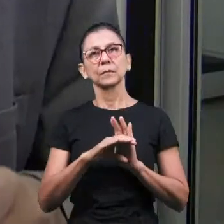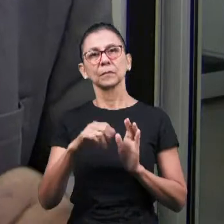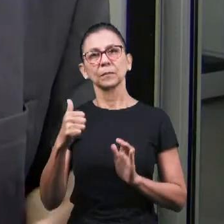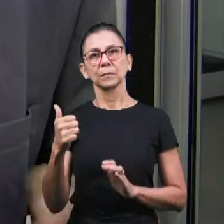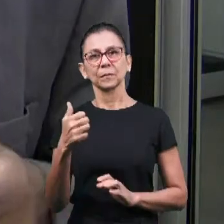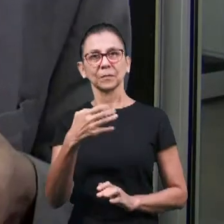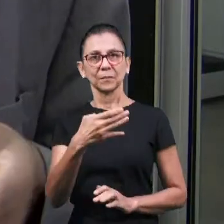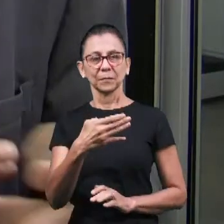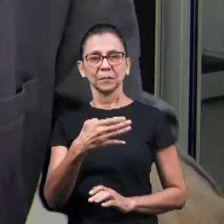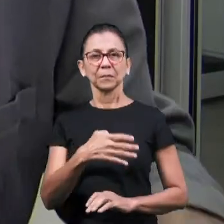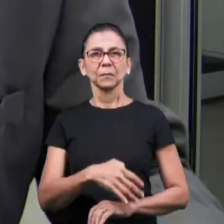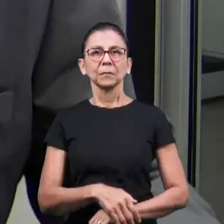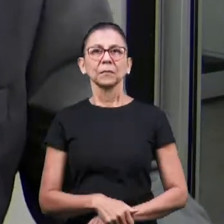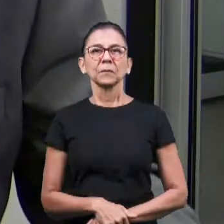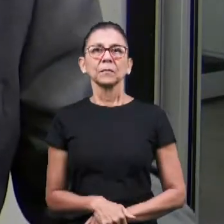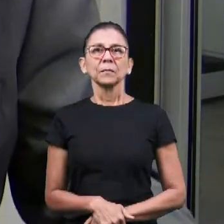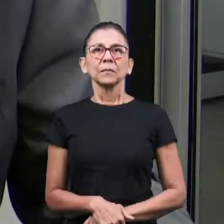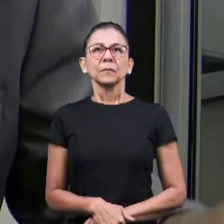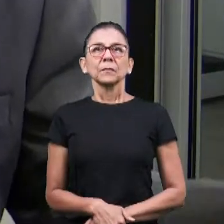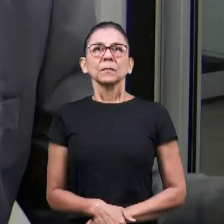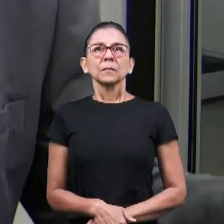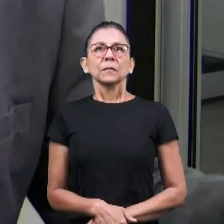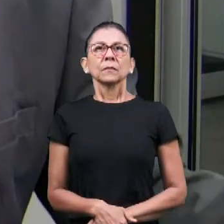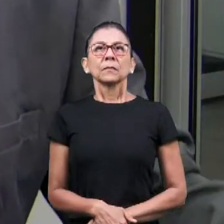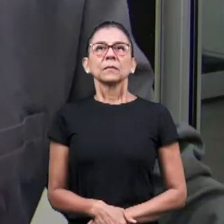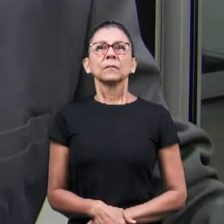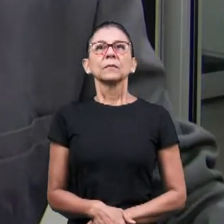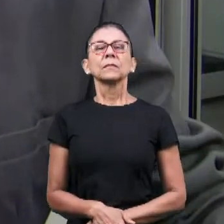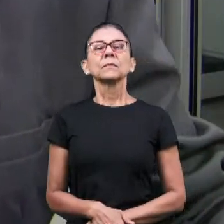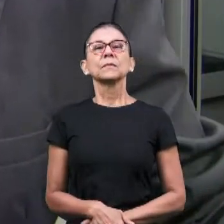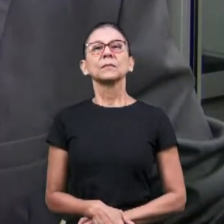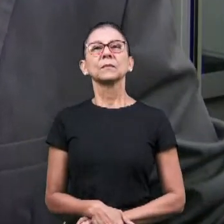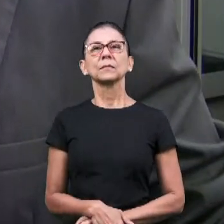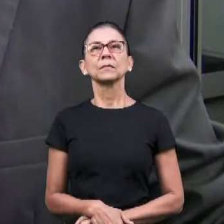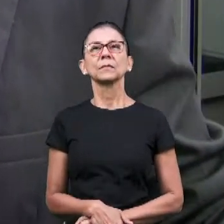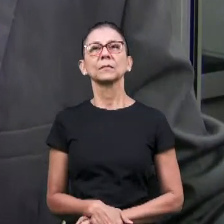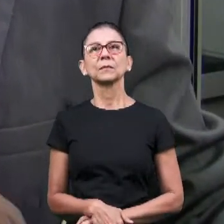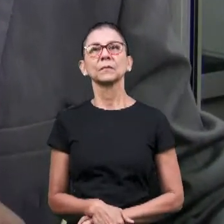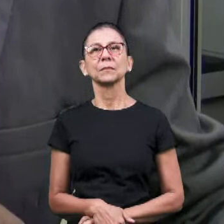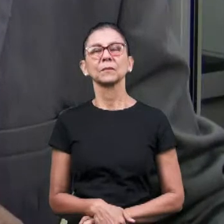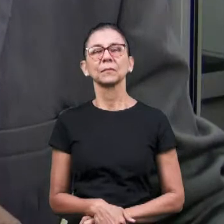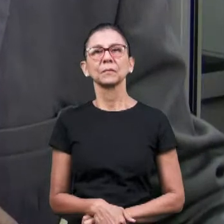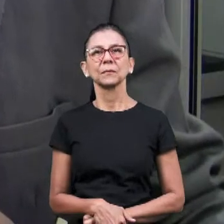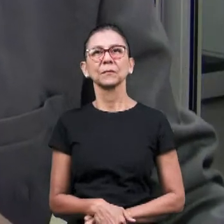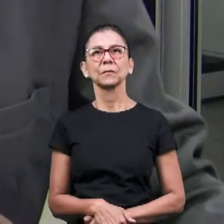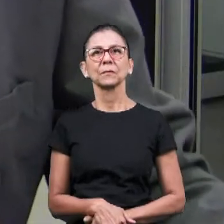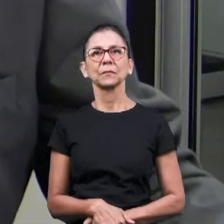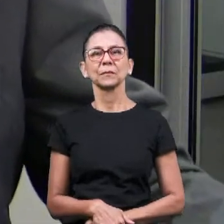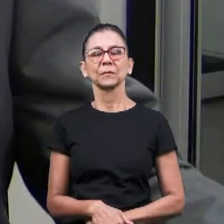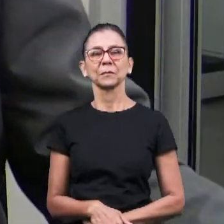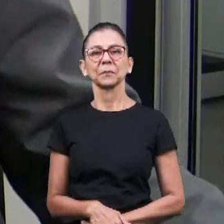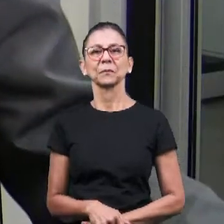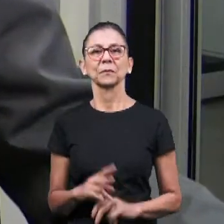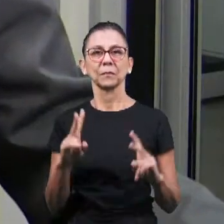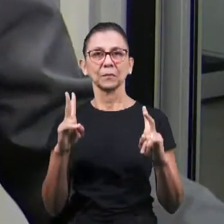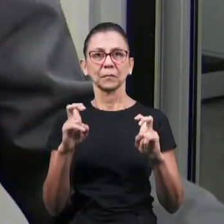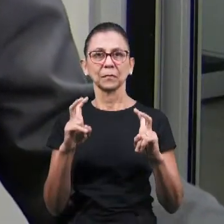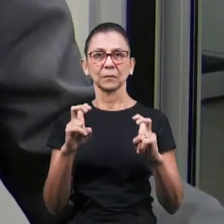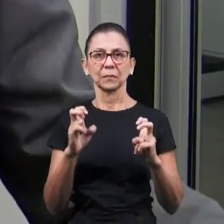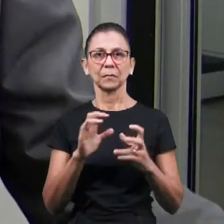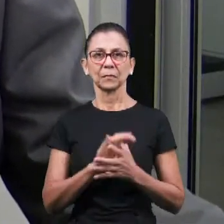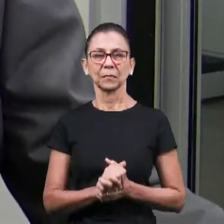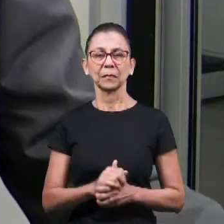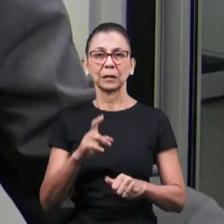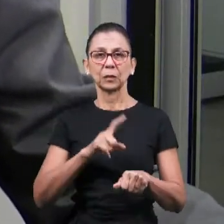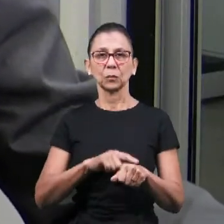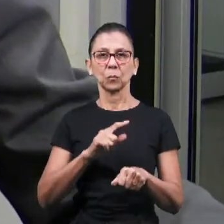14. Mateus 14. Deixa eu ver se eu lembro aqui. Que fala exatamente sobre o quê? Qual o tema? É quando Jesus apazigua a tempestade.